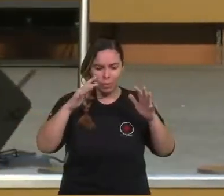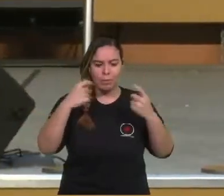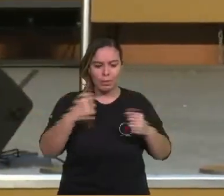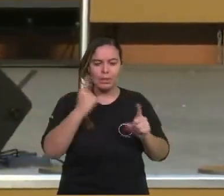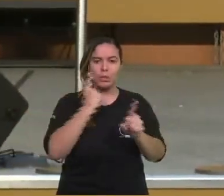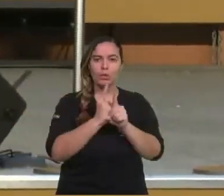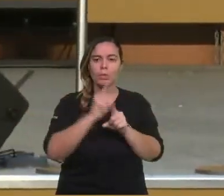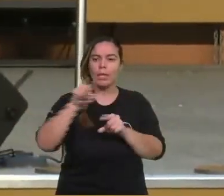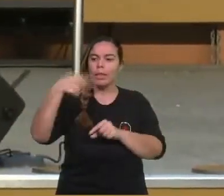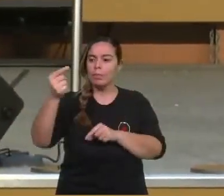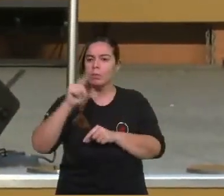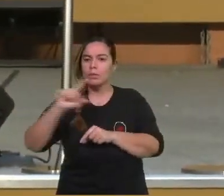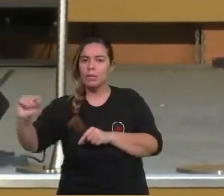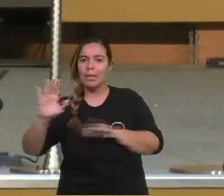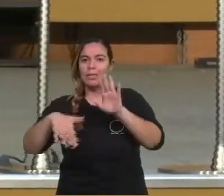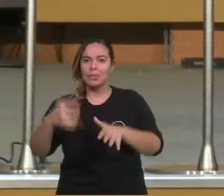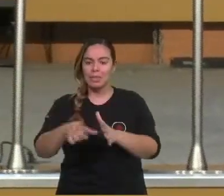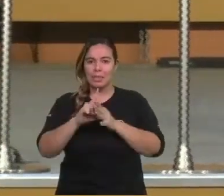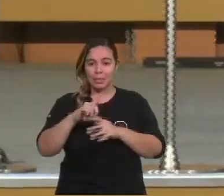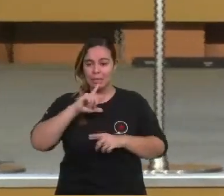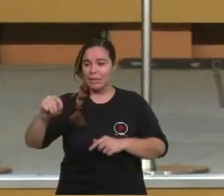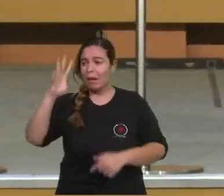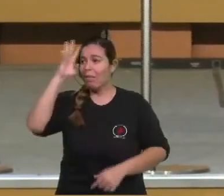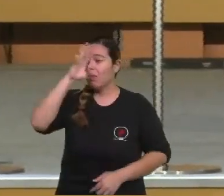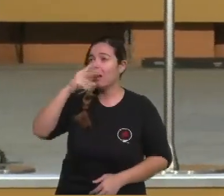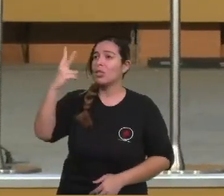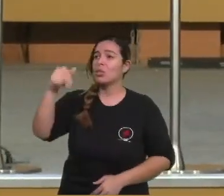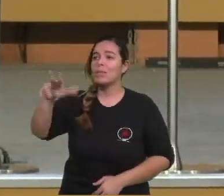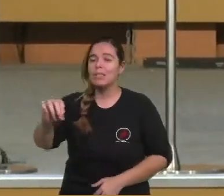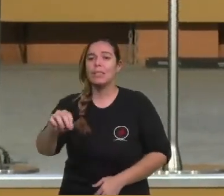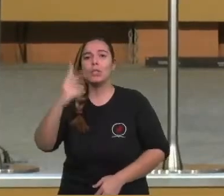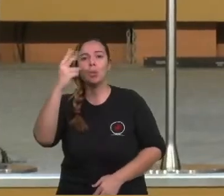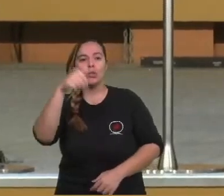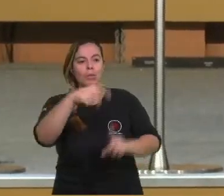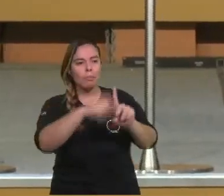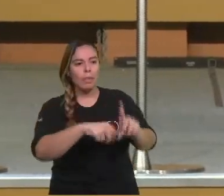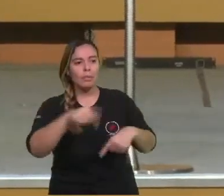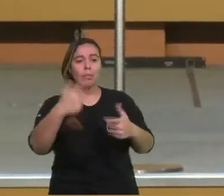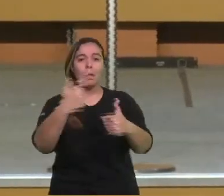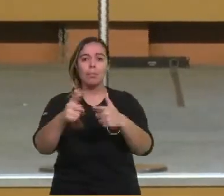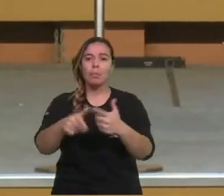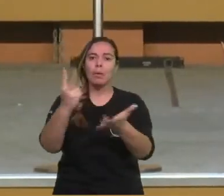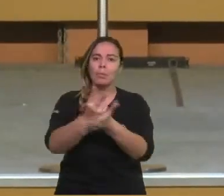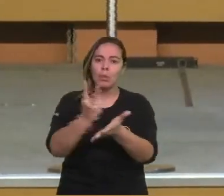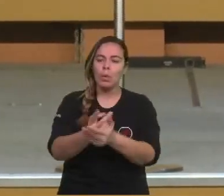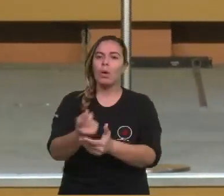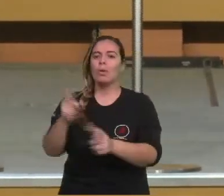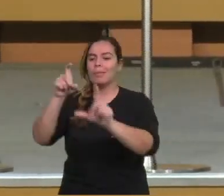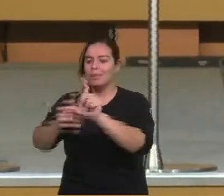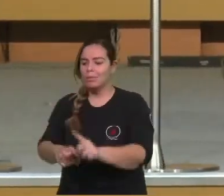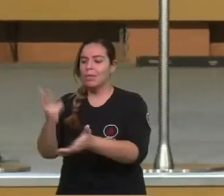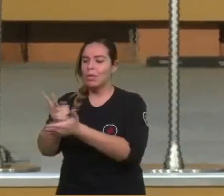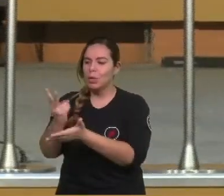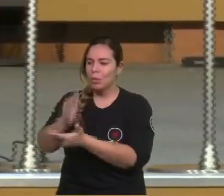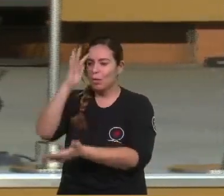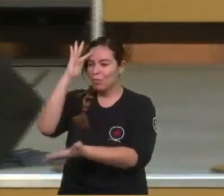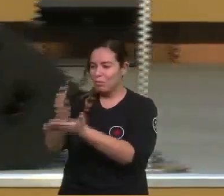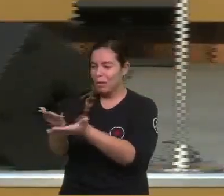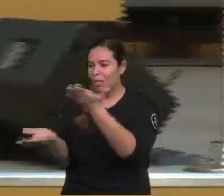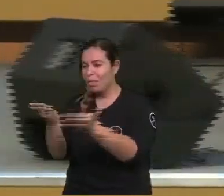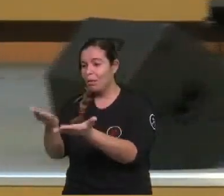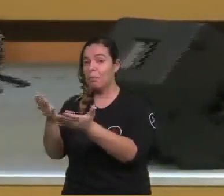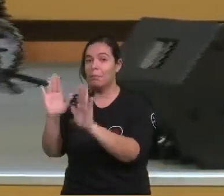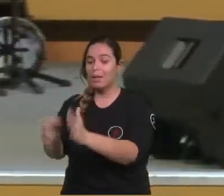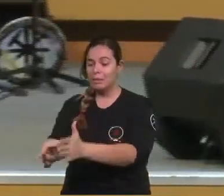que te levou, corre o risco de daqui a 2 meses, 2 anos, você estar lá de novo, com o mesmo problema do casamento, com a mesma dívida, com a mesma fé abalada. Você tem que